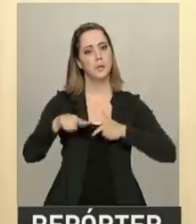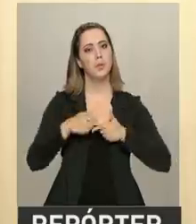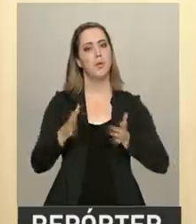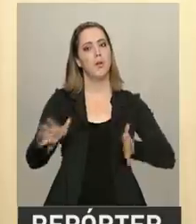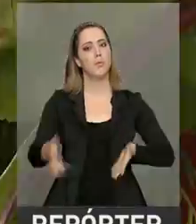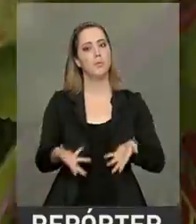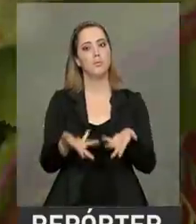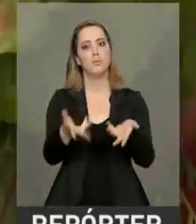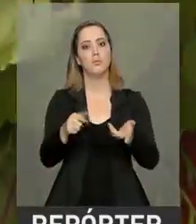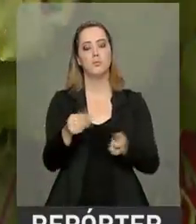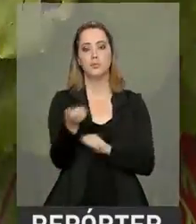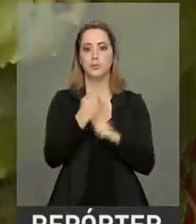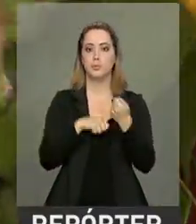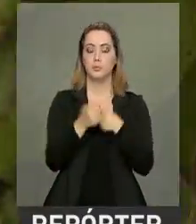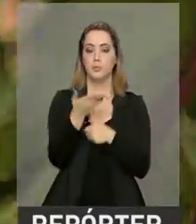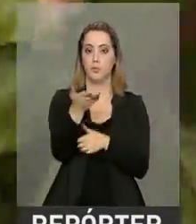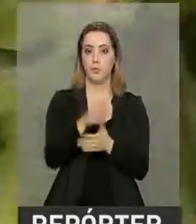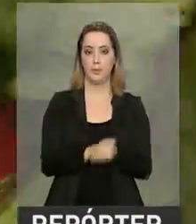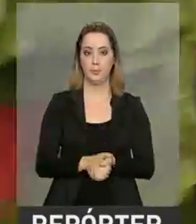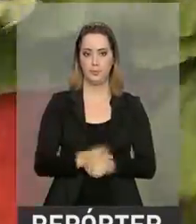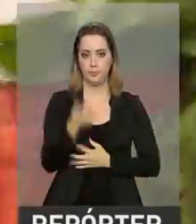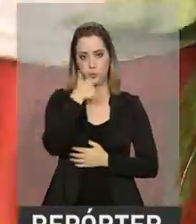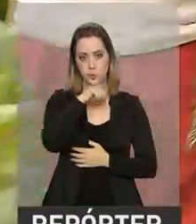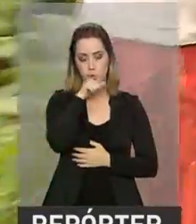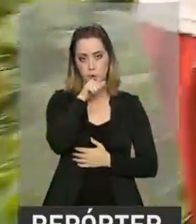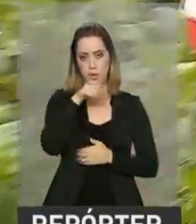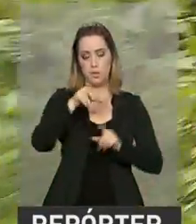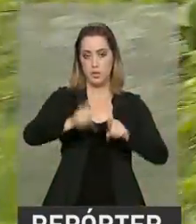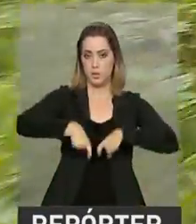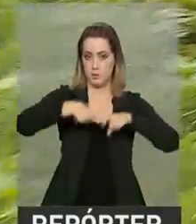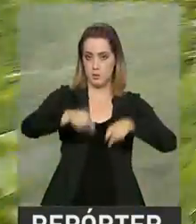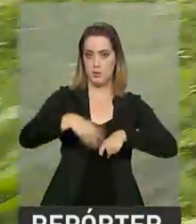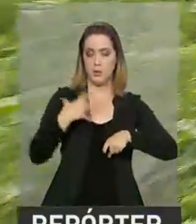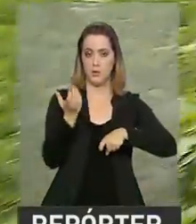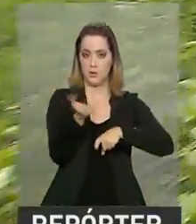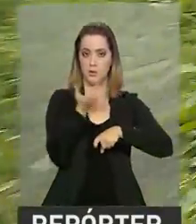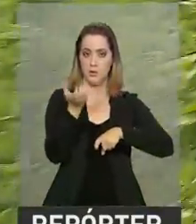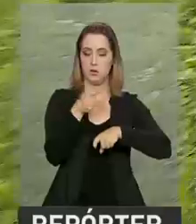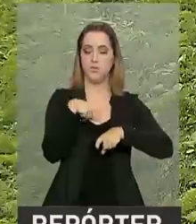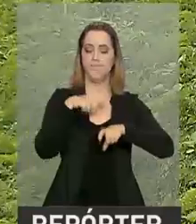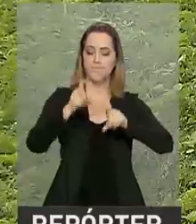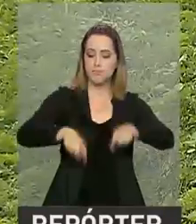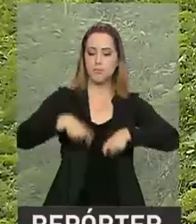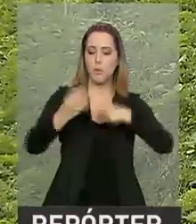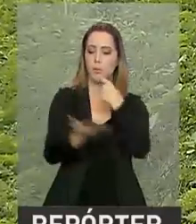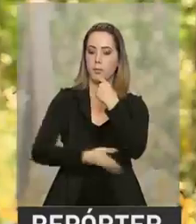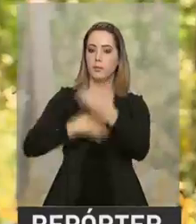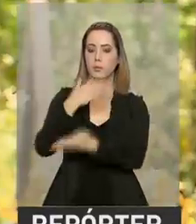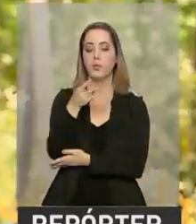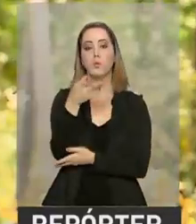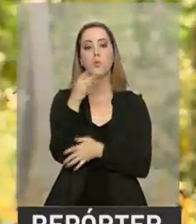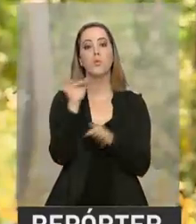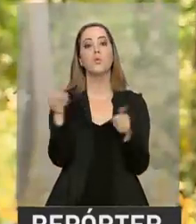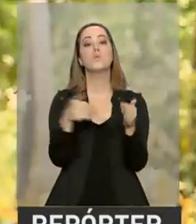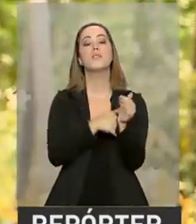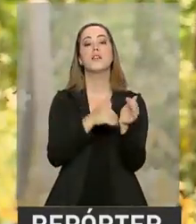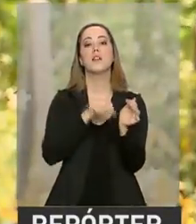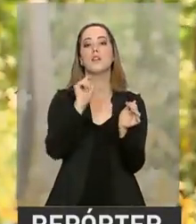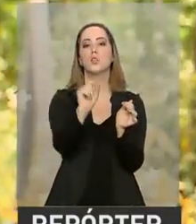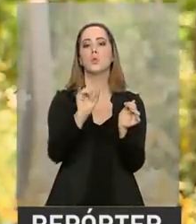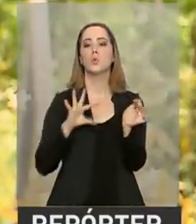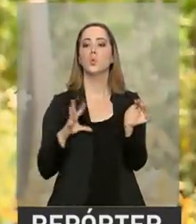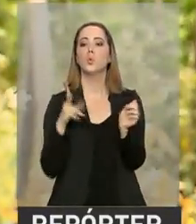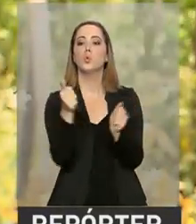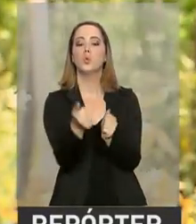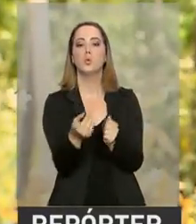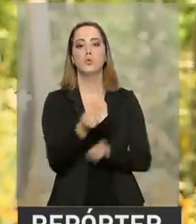produzir economicamente para aquelas mulheres do campo que querem se tornar agricultoras a dona Marlene conta o segredo tudo na vida você tem